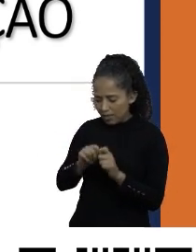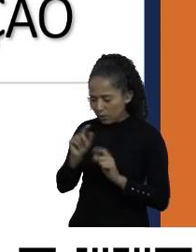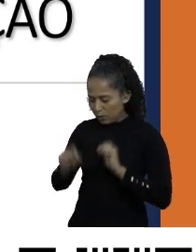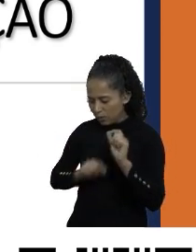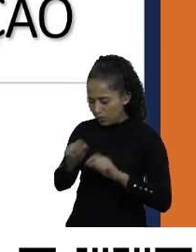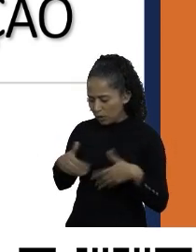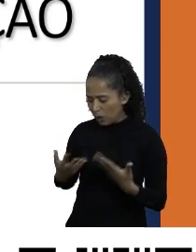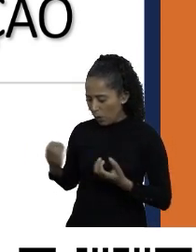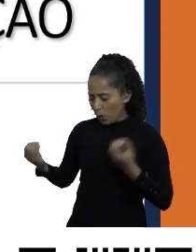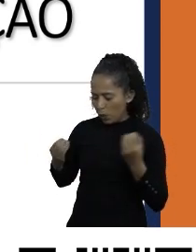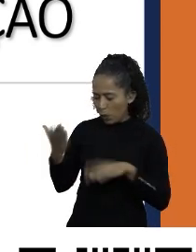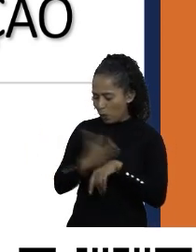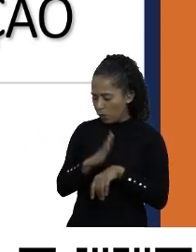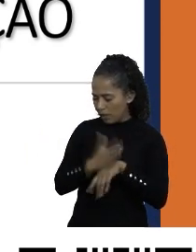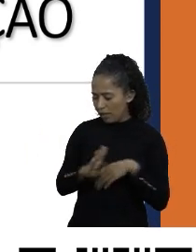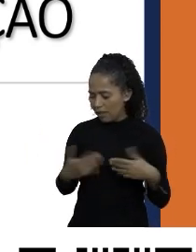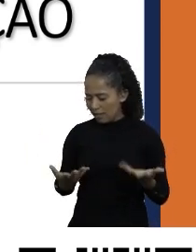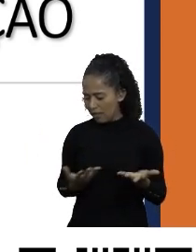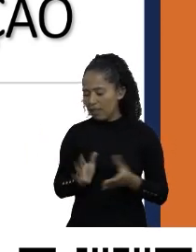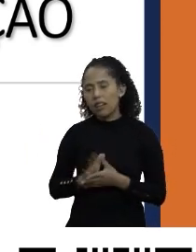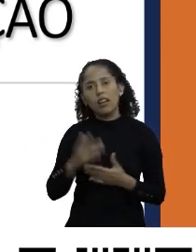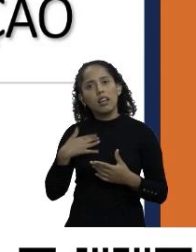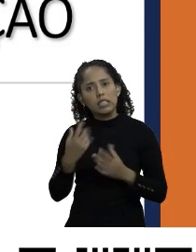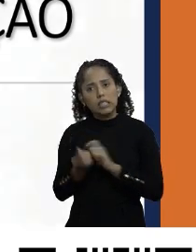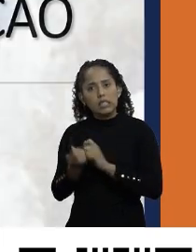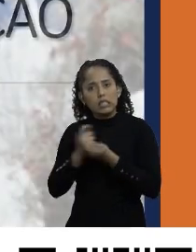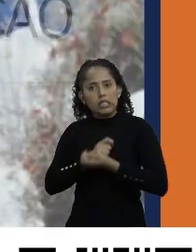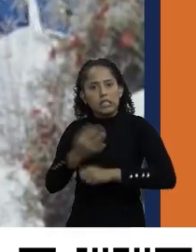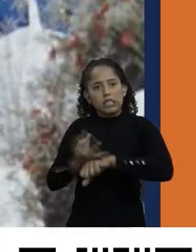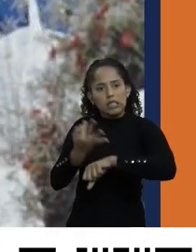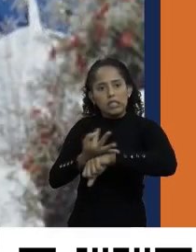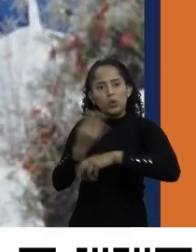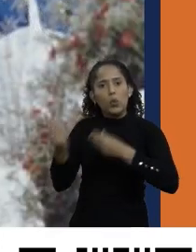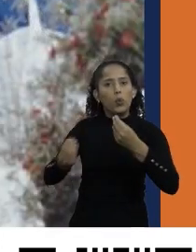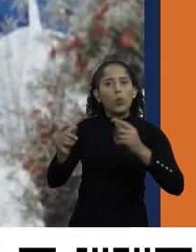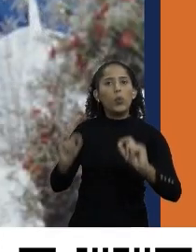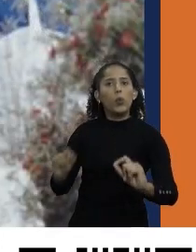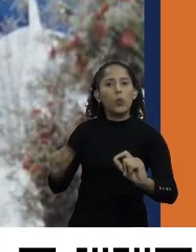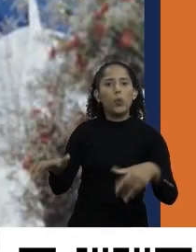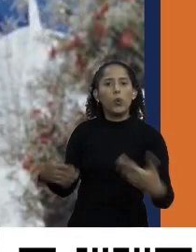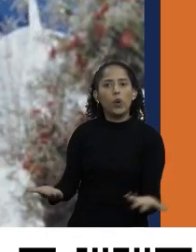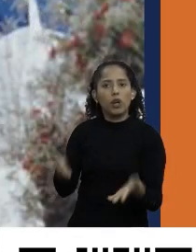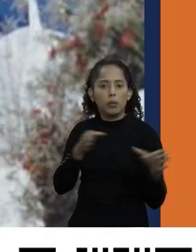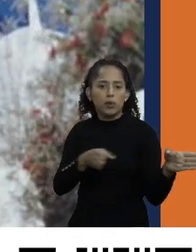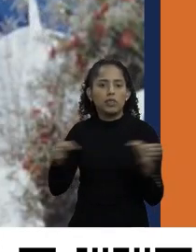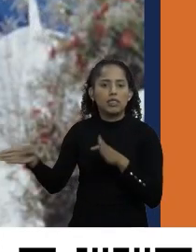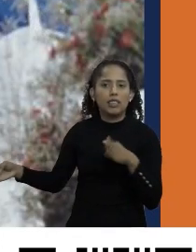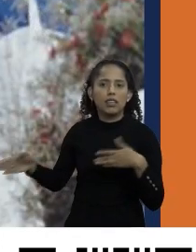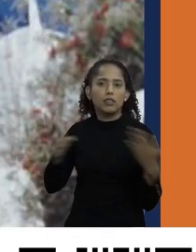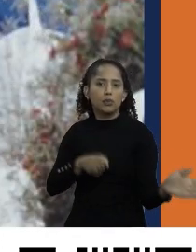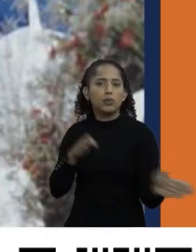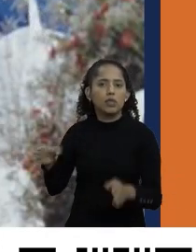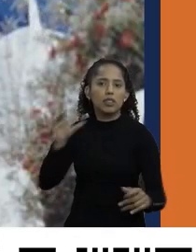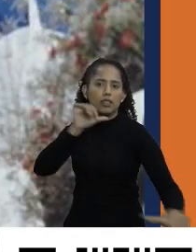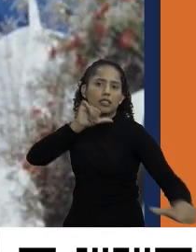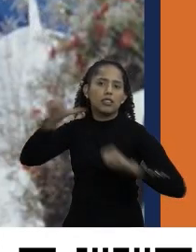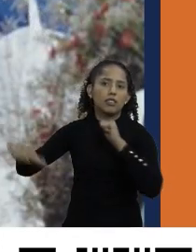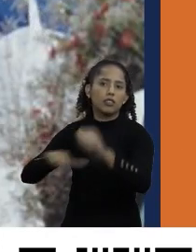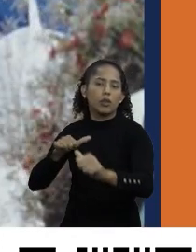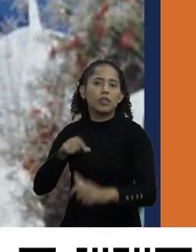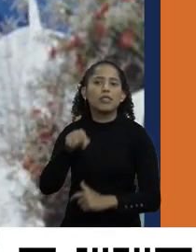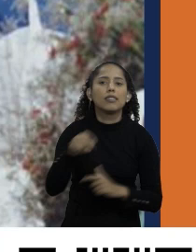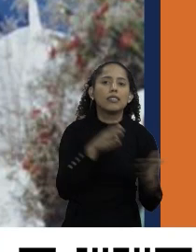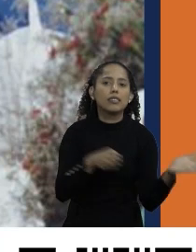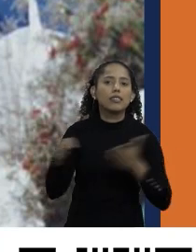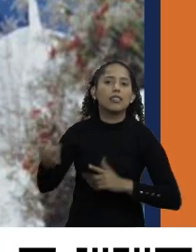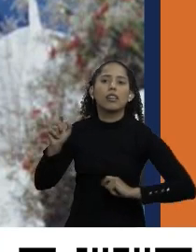treinar, como que tinha que treinar. E comecei a suportar o quê? Um processo de transformação. Que